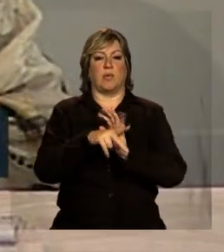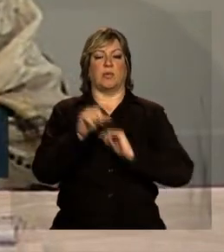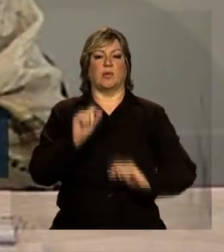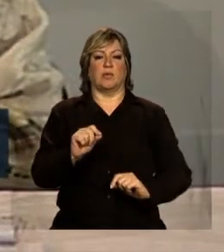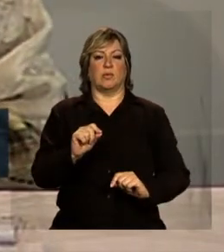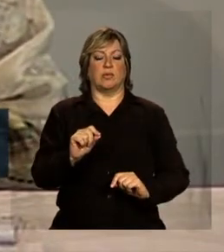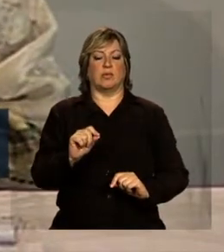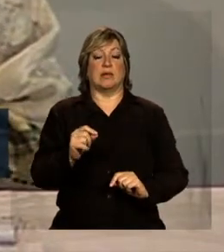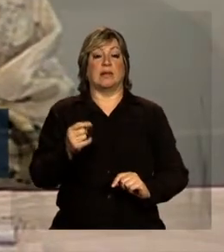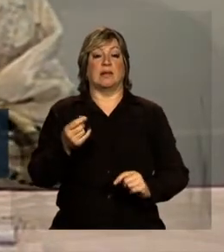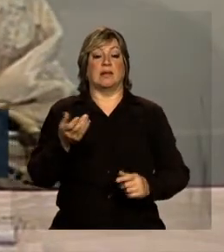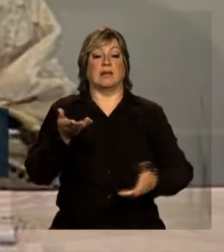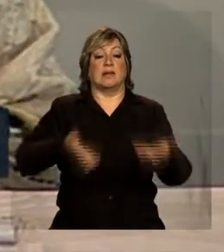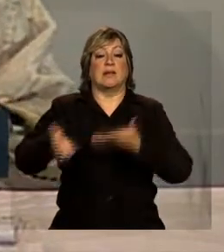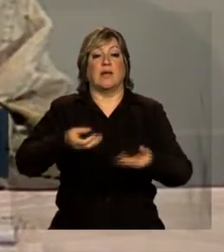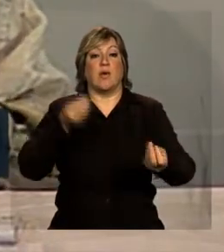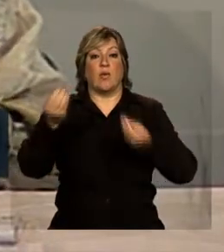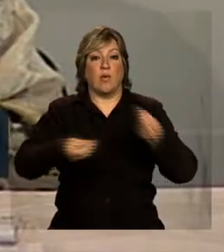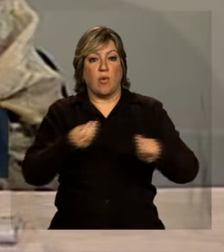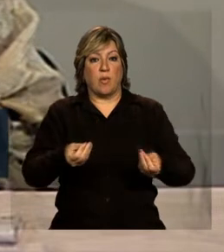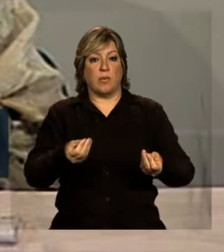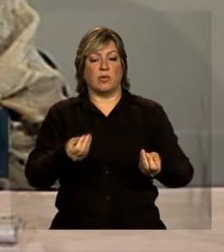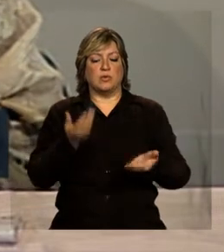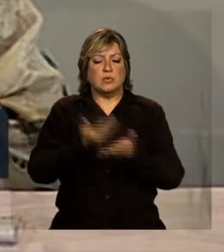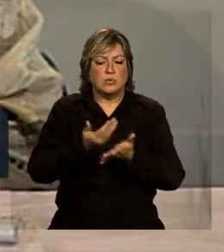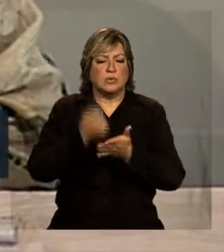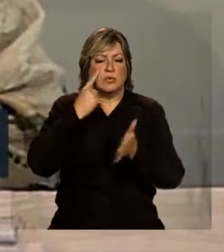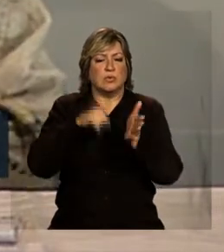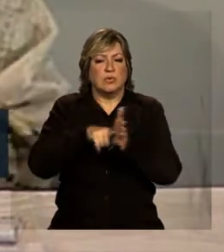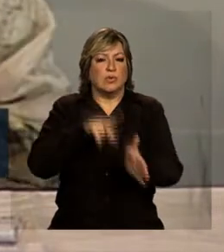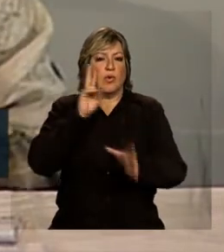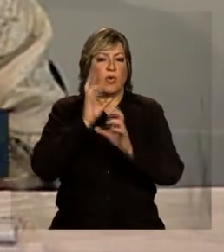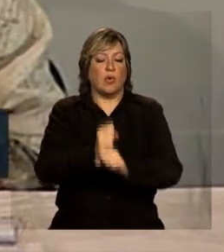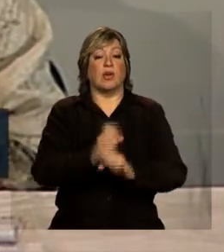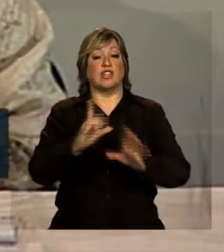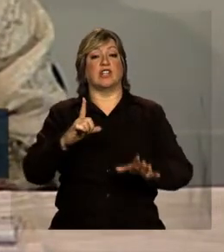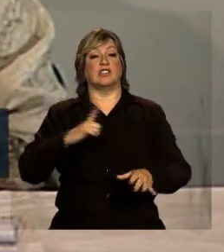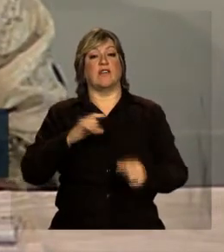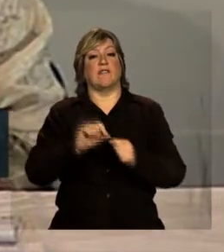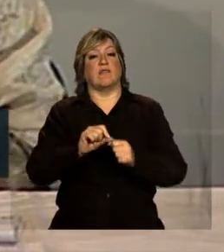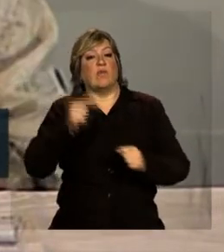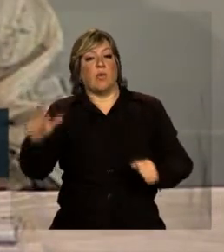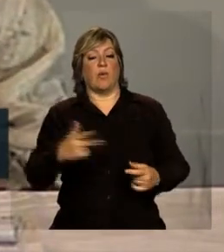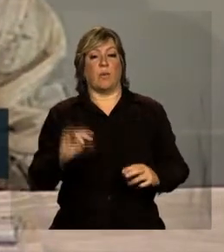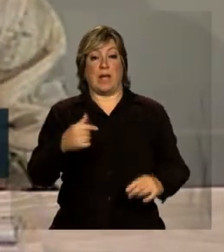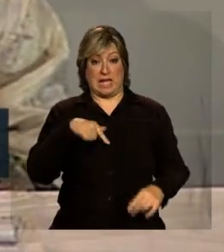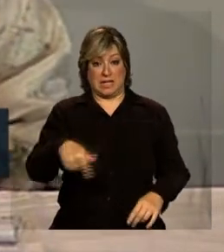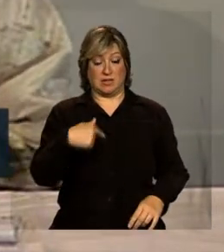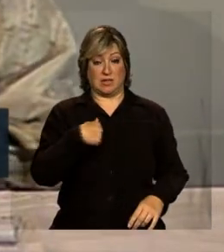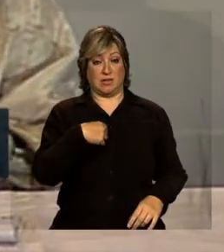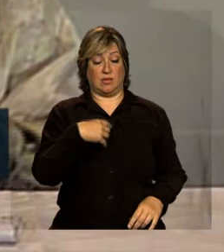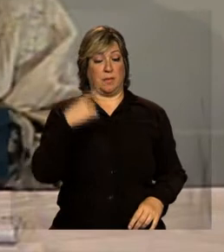sua exploração do ponto de vista histórico, já teria tomado um outro rumo. E é isso que me dá um pouco